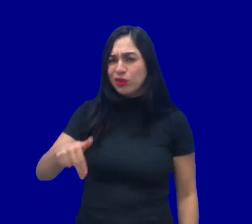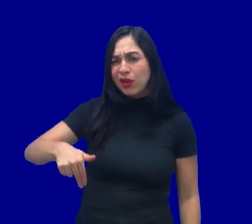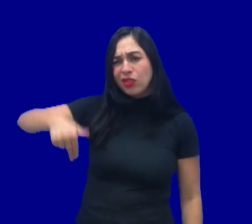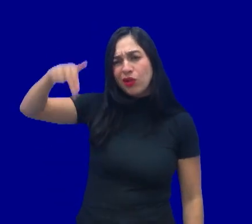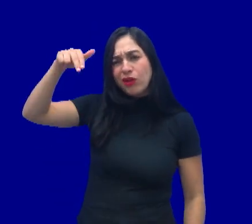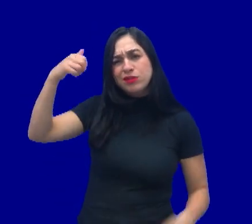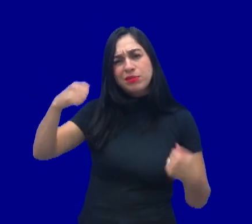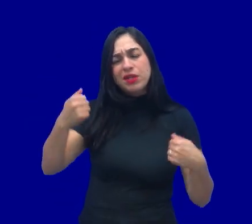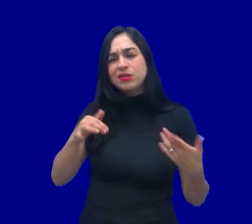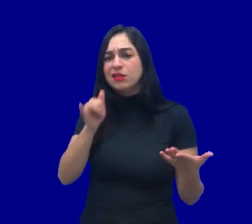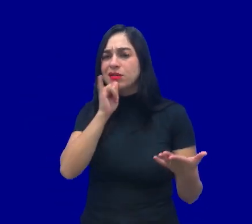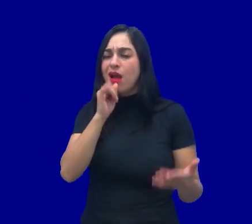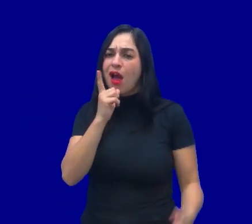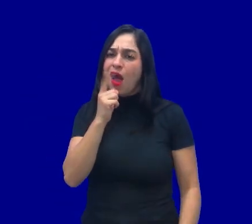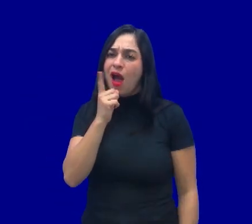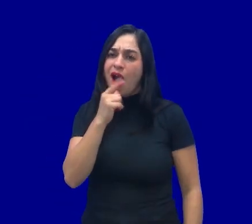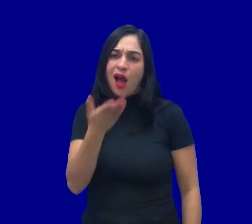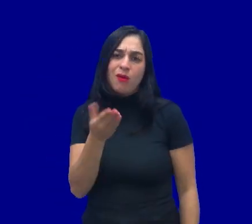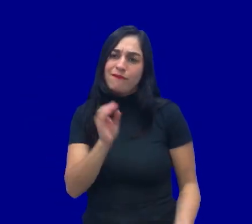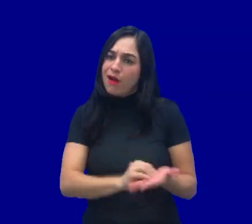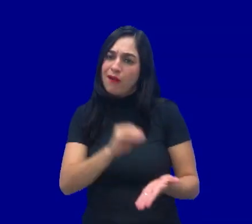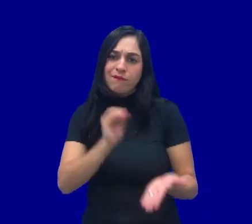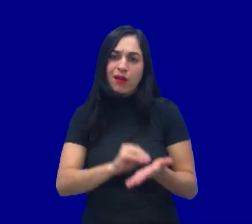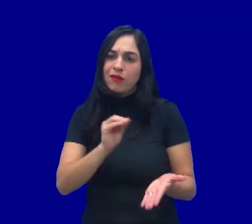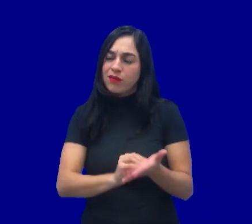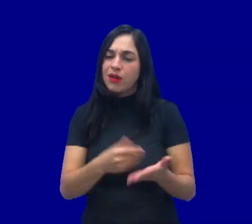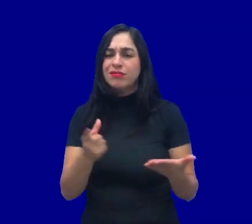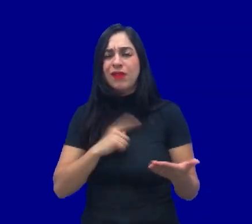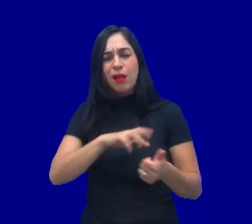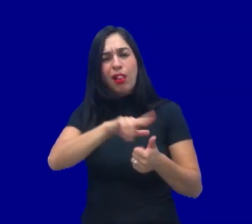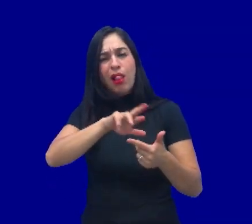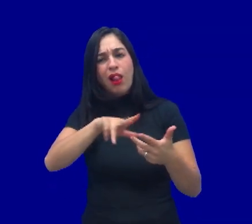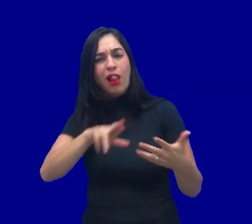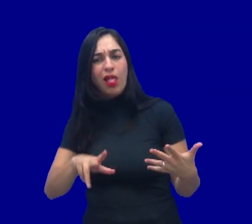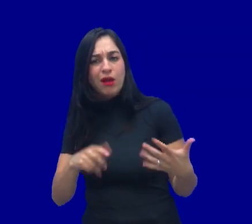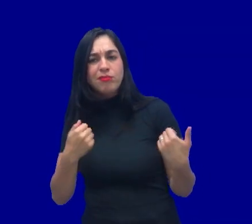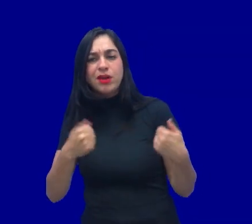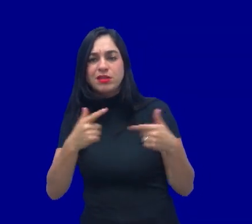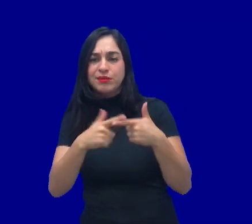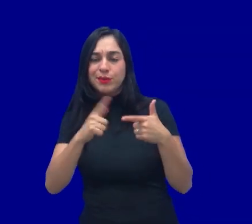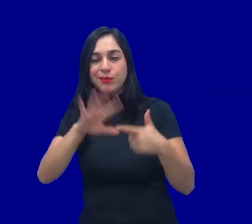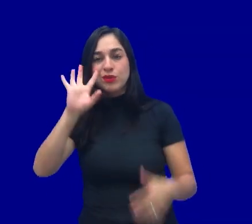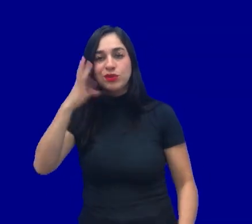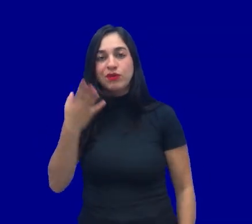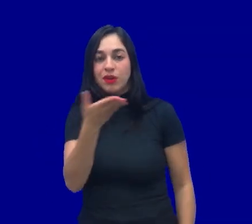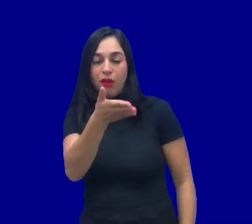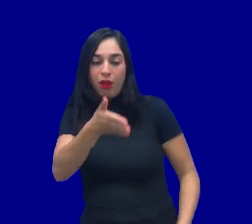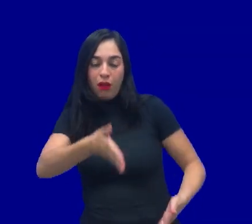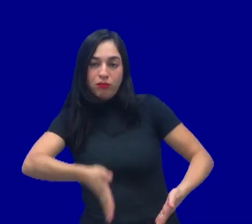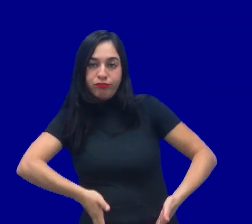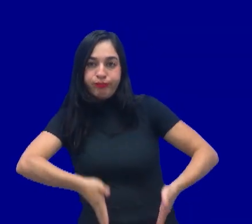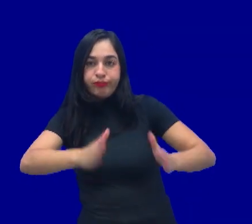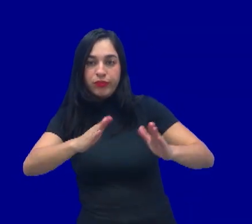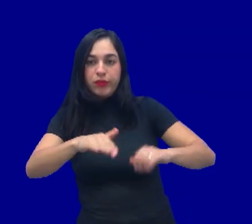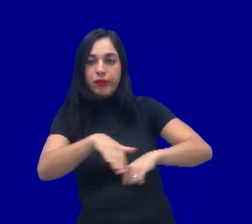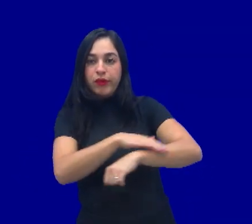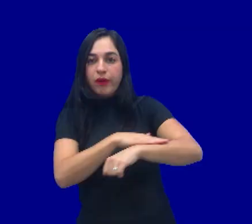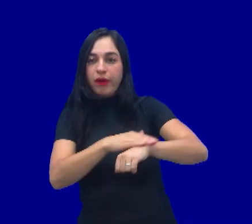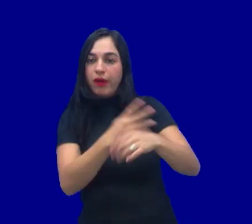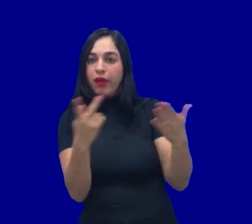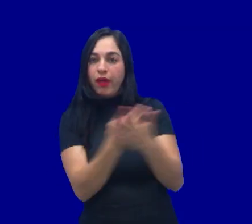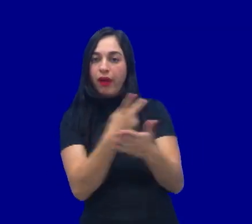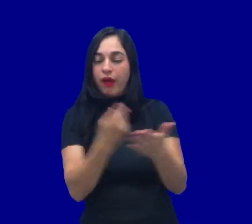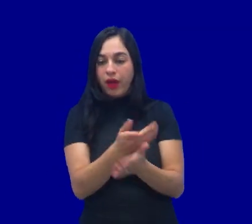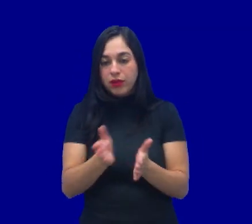água, por exemplo, vamos brigar pela água. Tanta coisa para ser feita. E aí se mete uma ciclovia na calçada, uma ciclovia numa